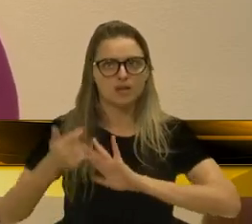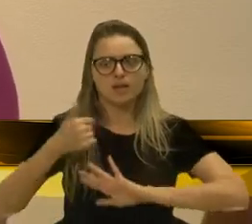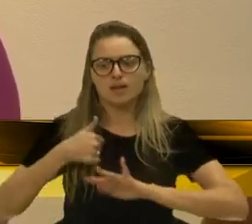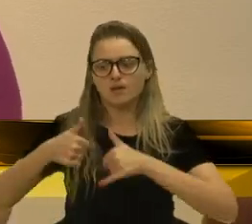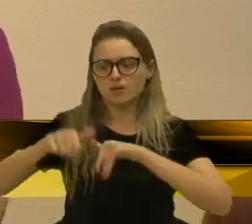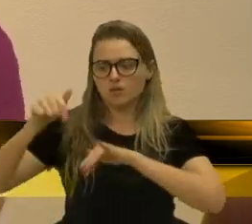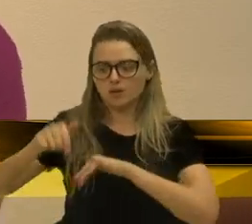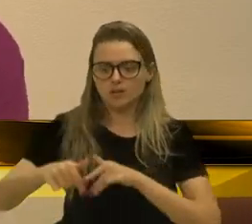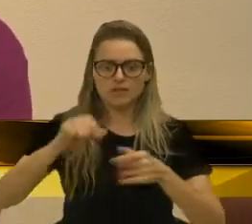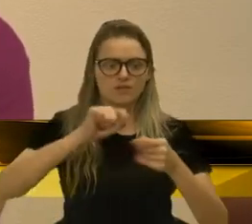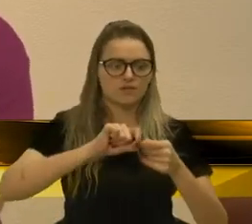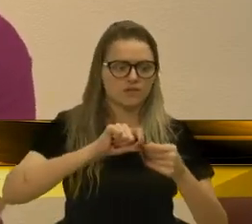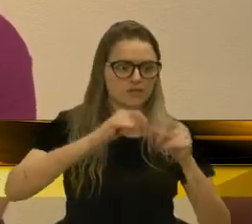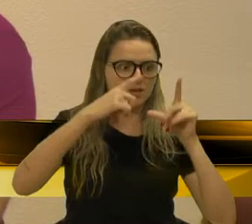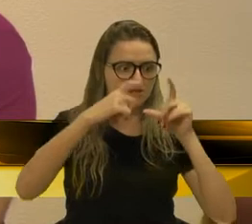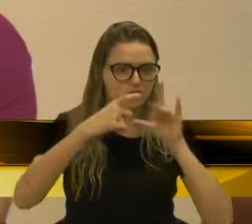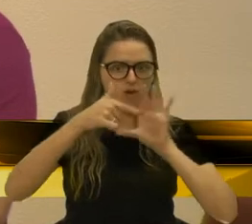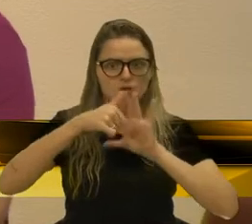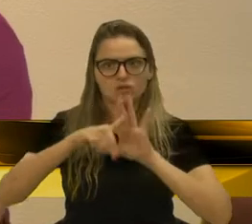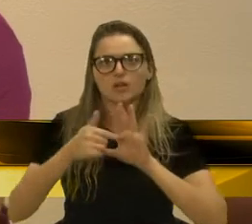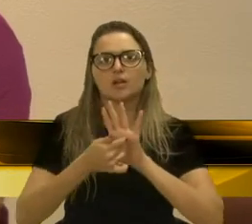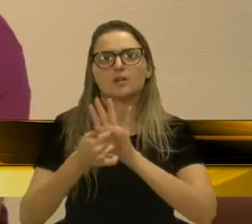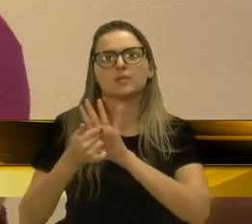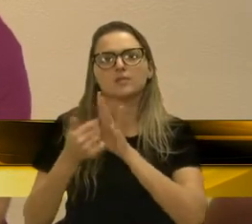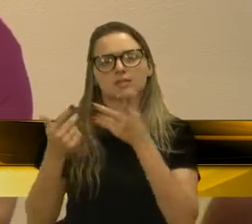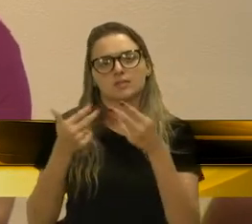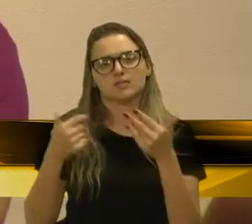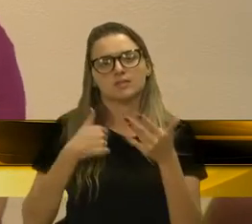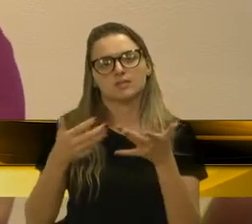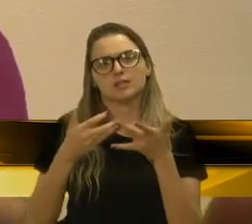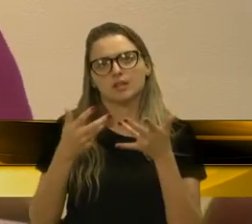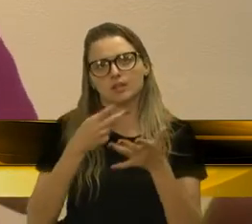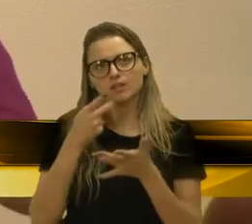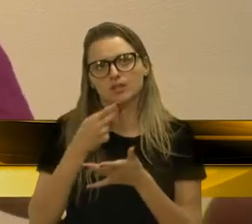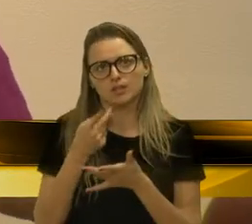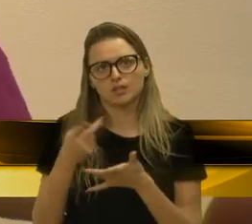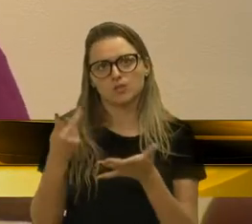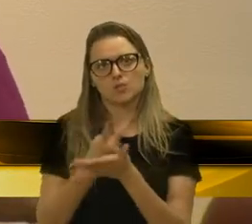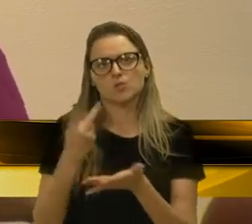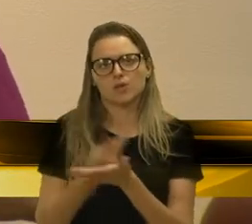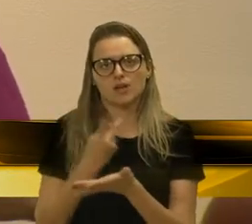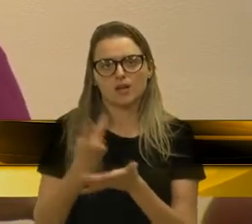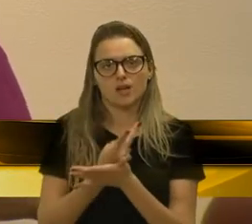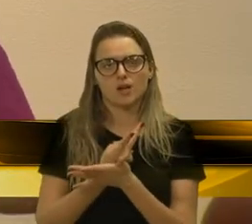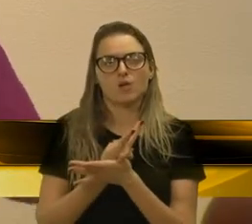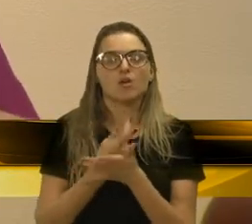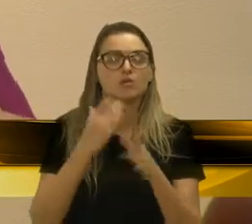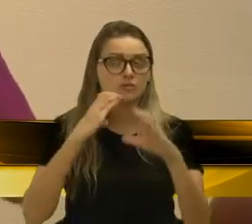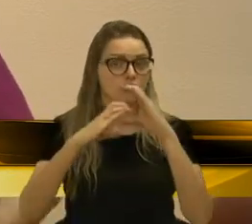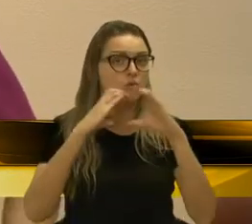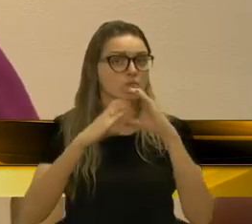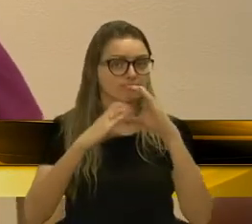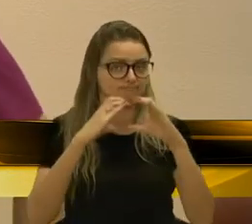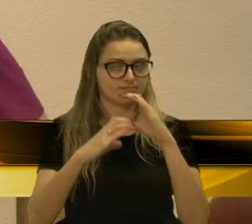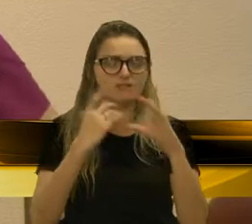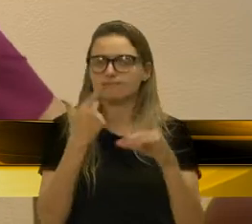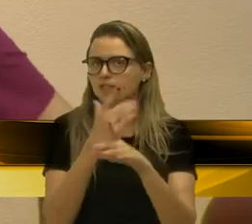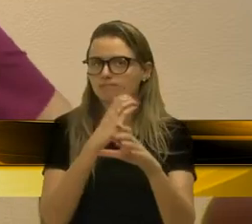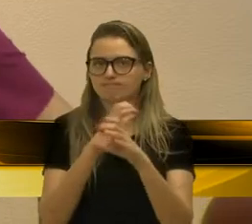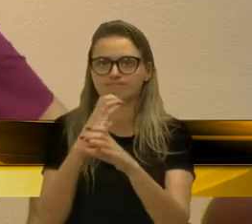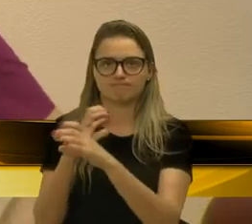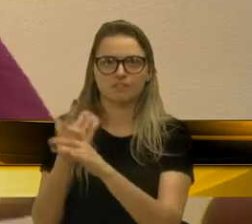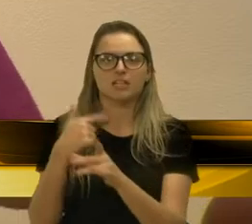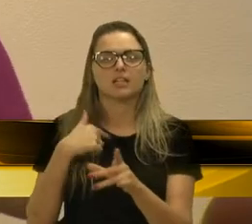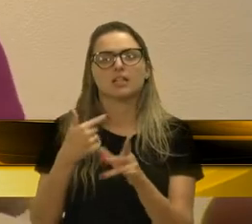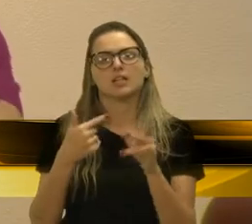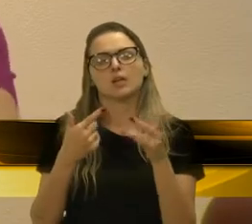aqui, fiz isso, a foto é essa, esse é o momento. Então, eu quero deixar aqui registrado que foi um erro crasso de comunicação e me contemplo com as perguntas dos